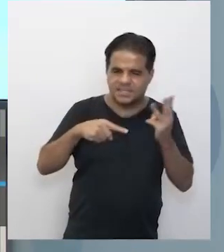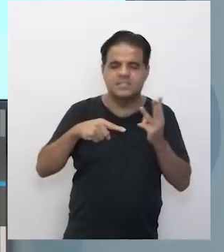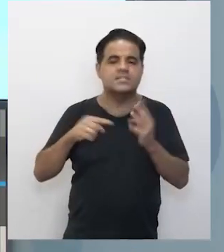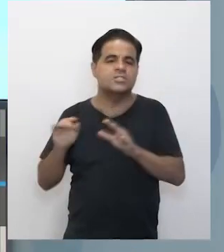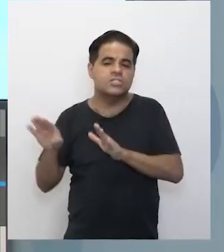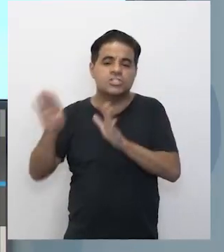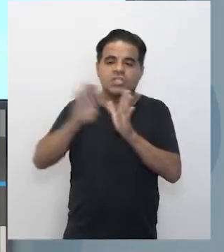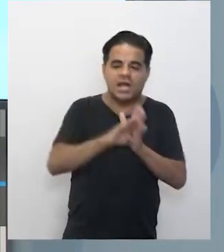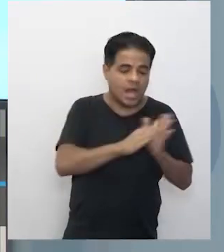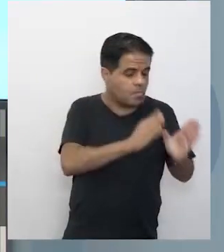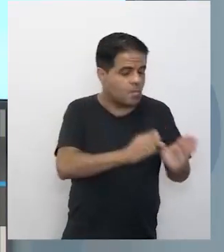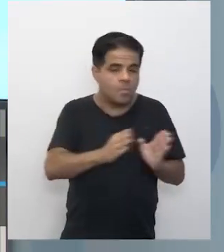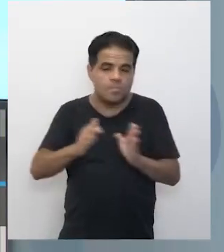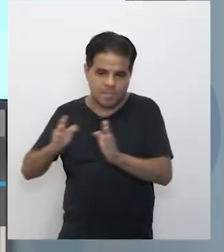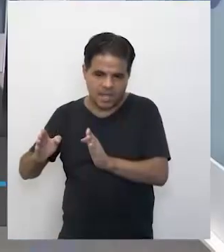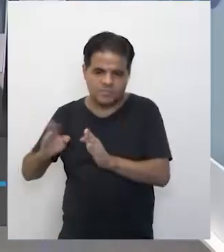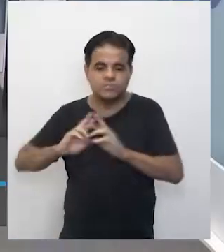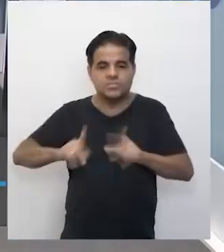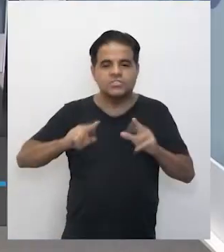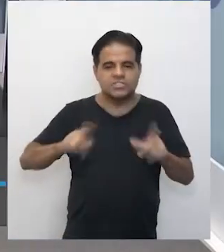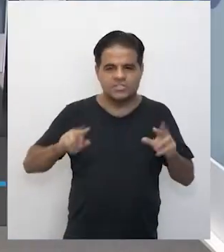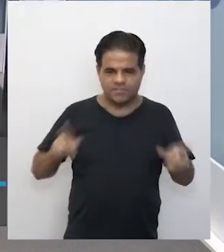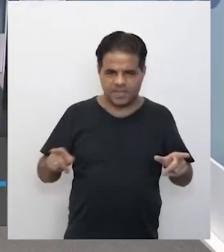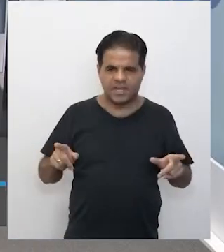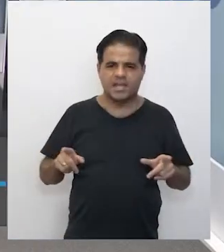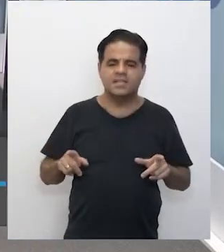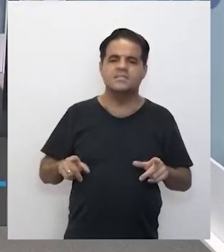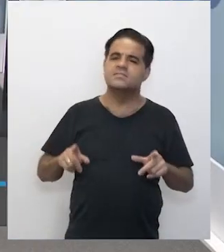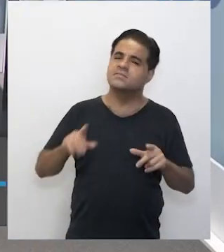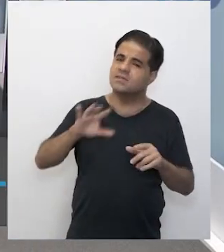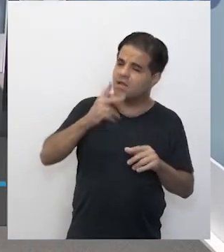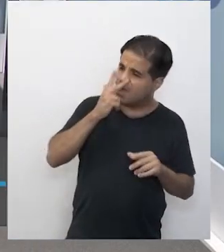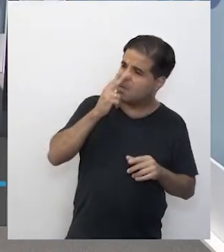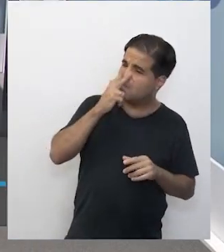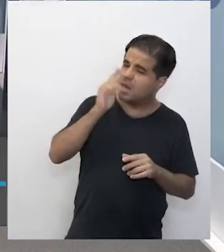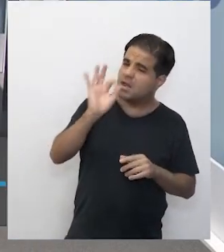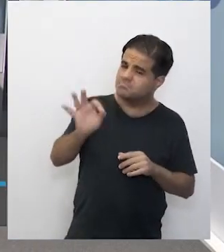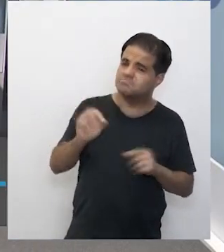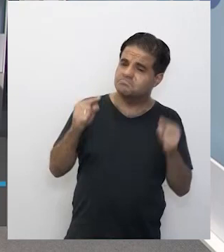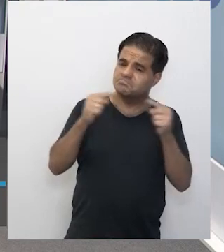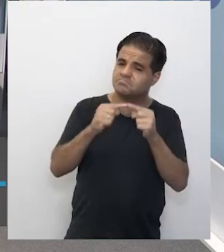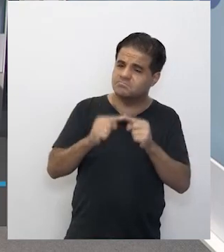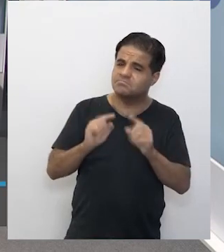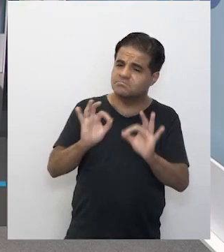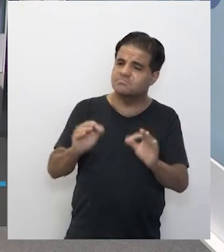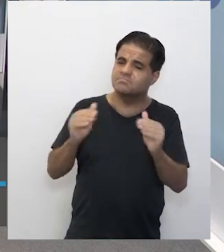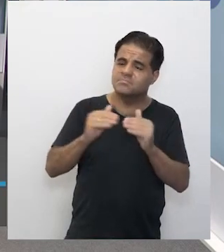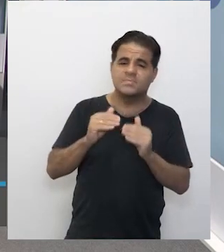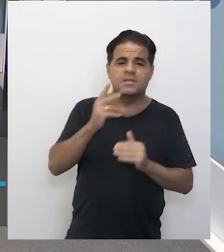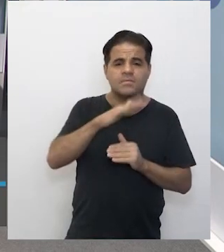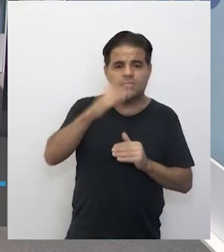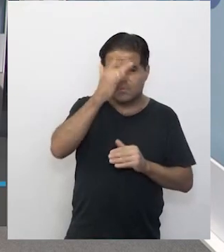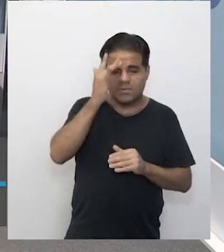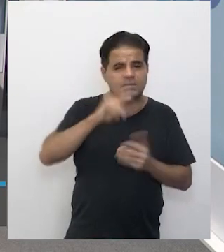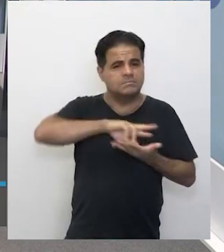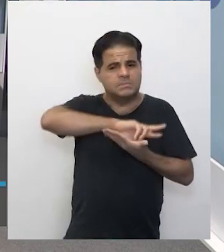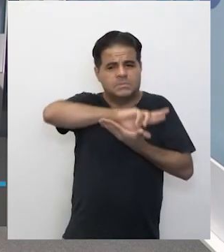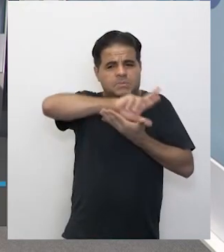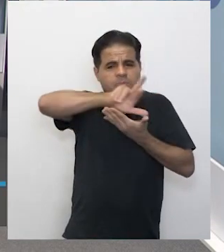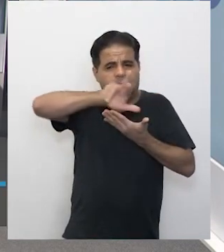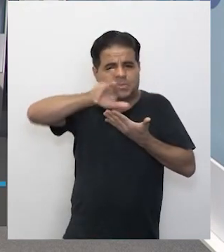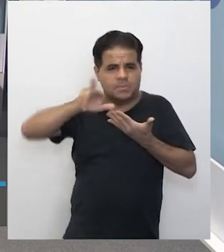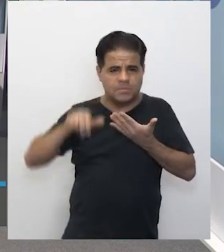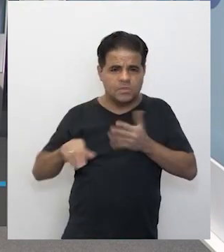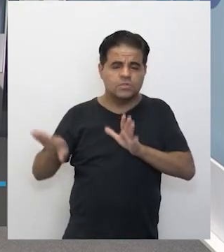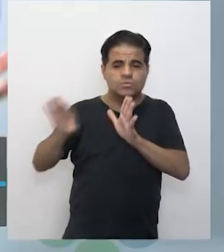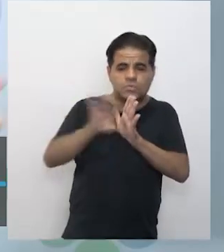momentos diferentes. Olha, aqui uma imagem. É bem razoável pensar isso, né? Porque as populações são diversas, então, olha,